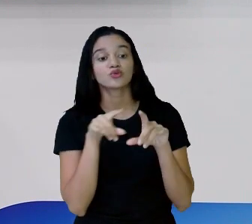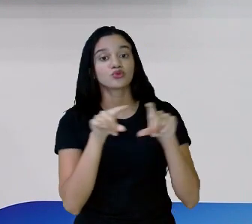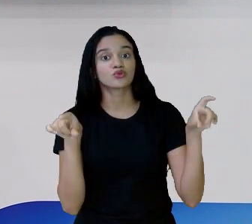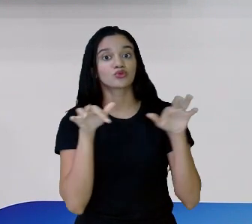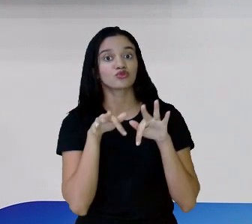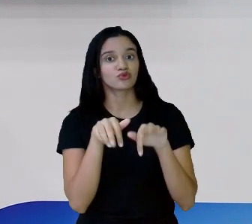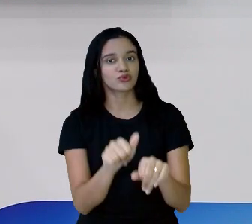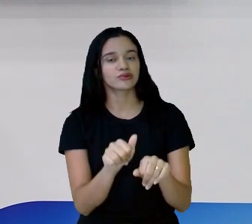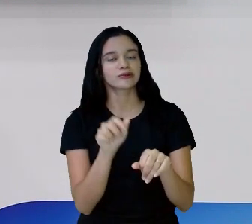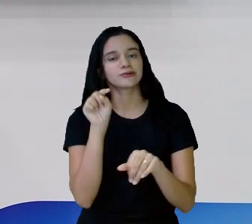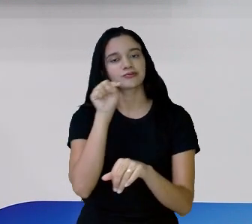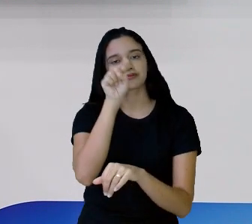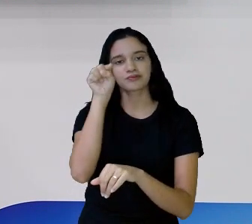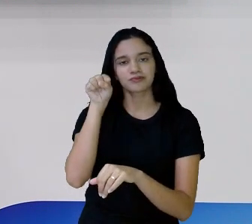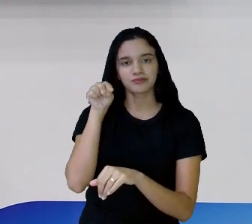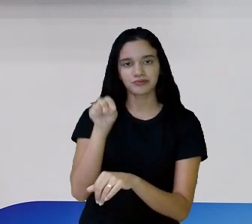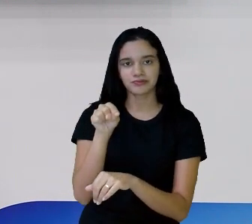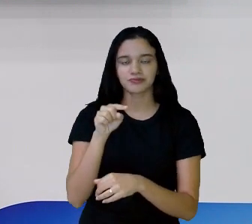ponto de